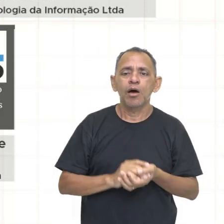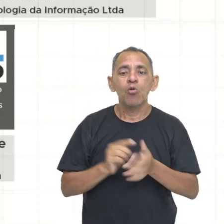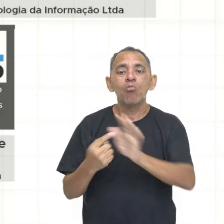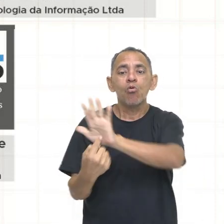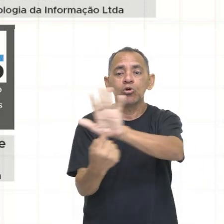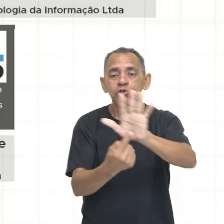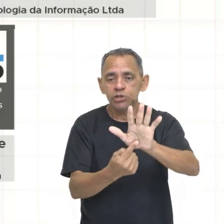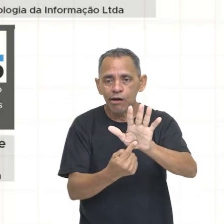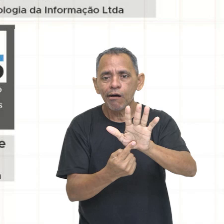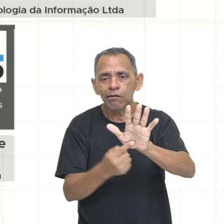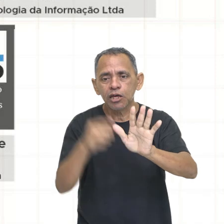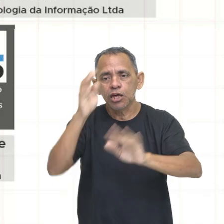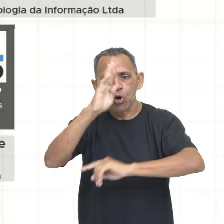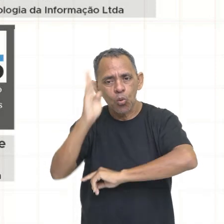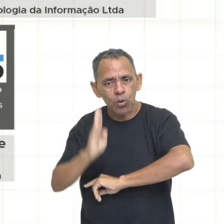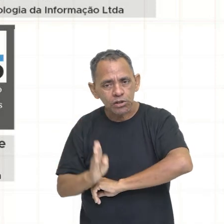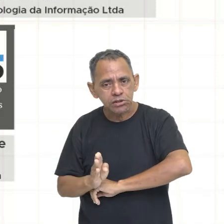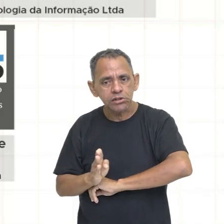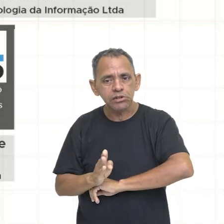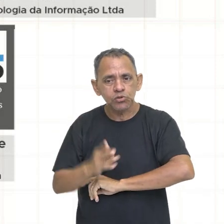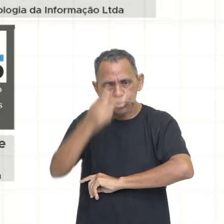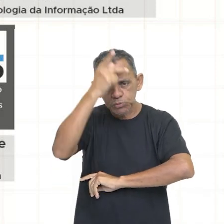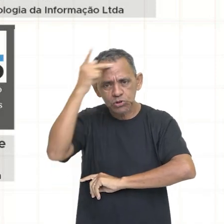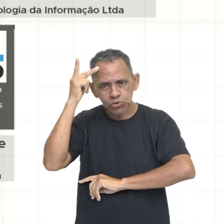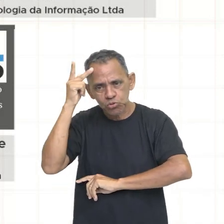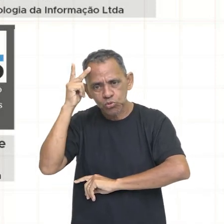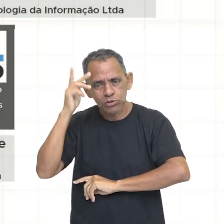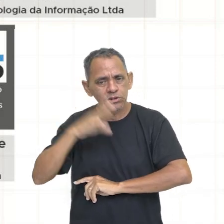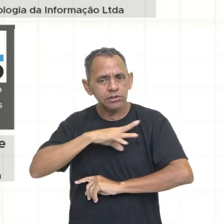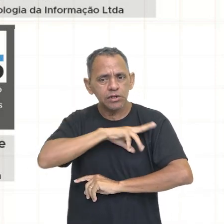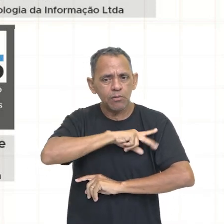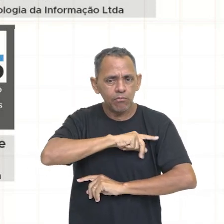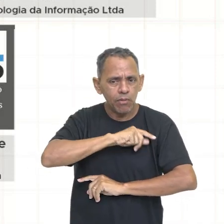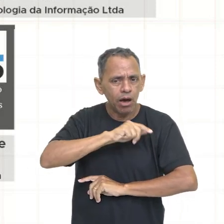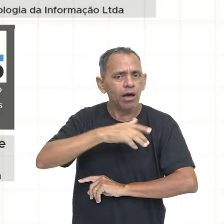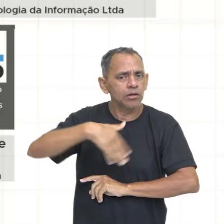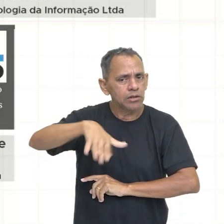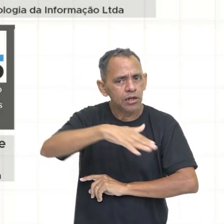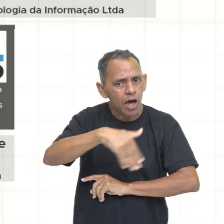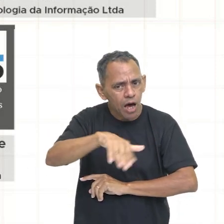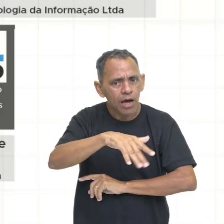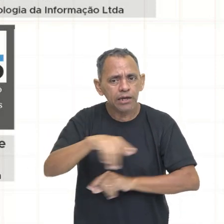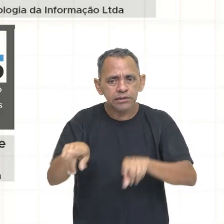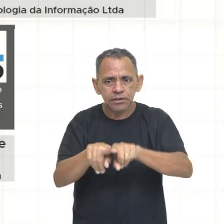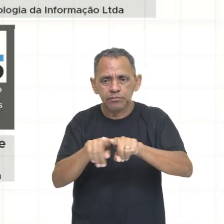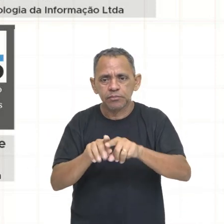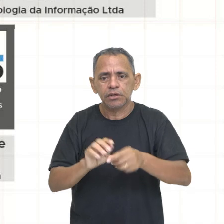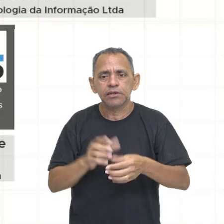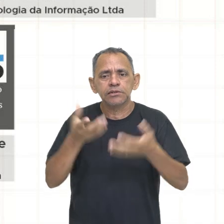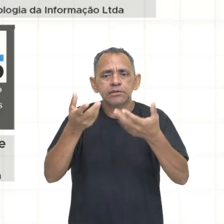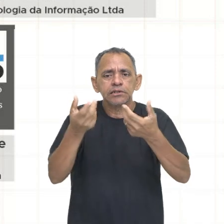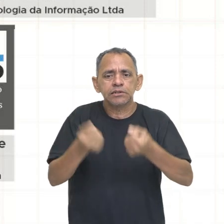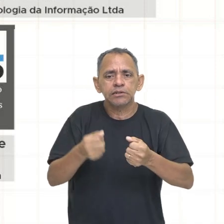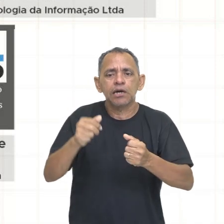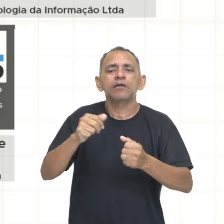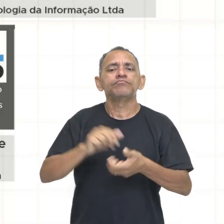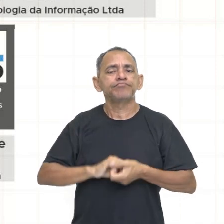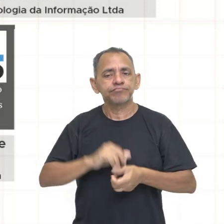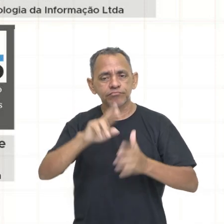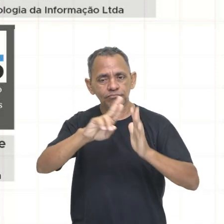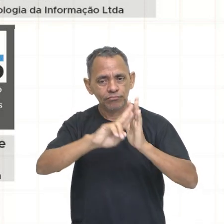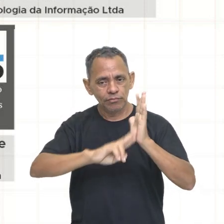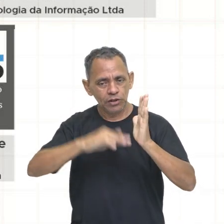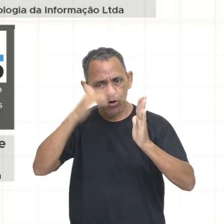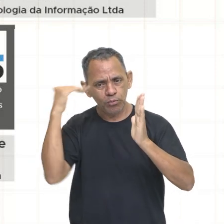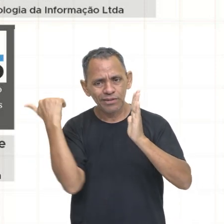mostrar que o brasileiro deveria amar o seu território e deveria aceitar as regras, aceitar o governo que